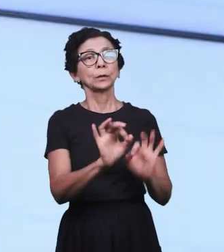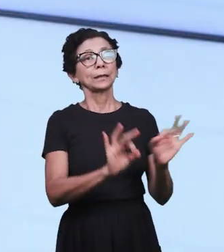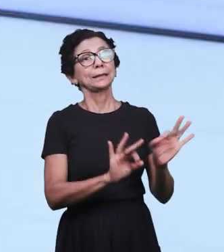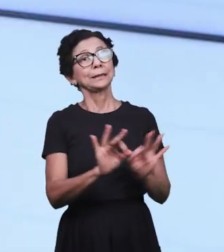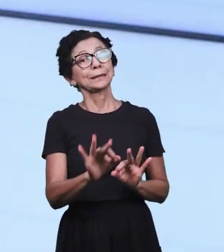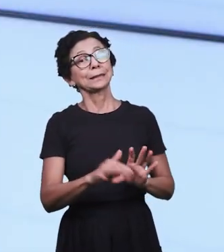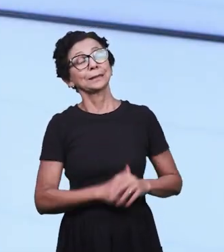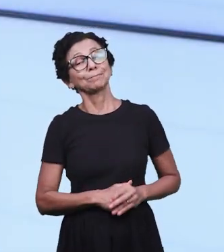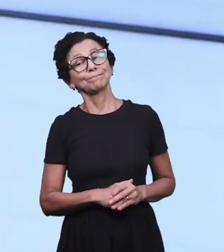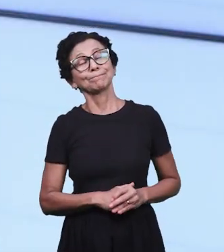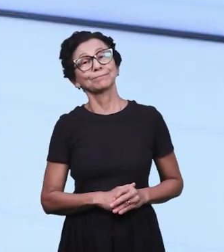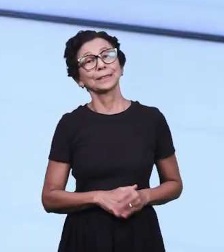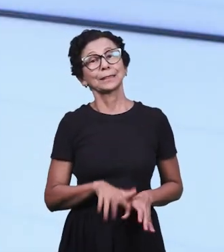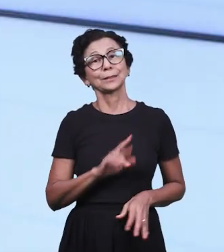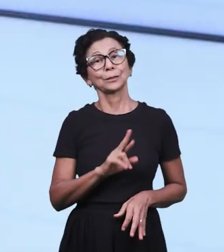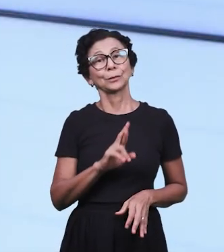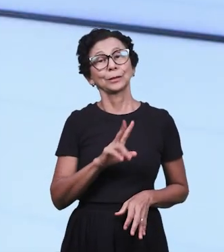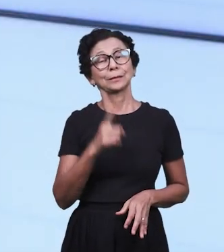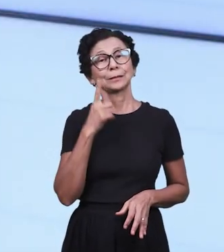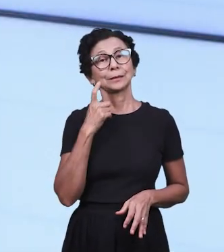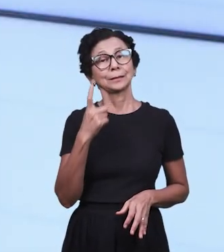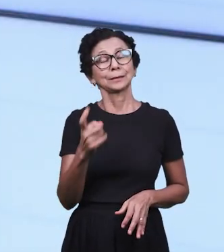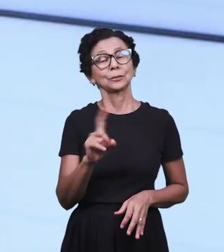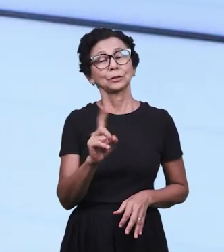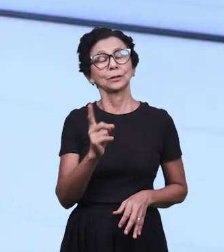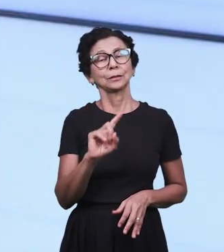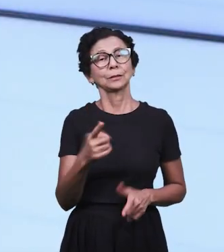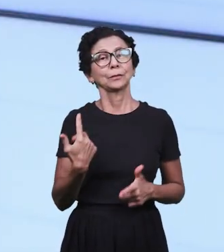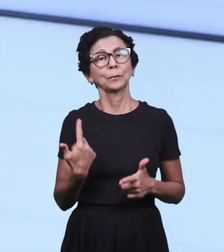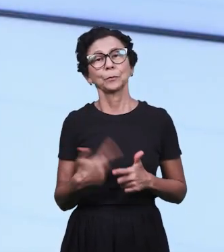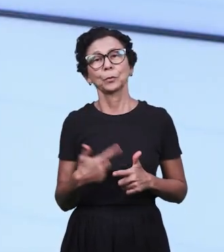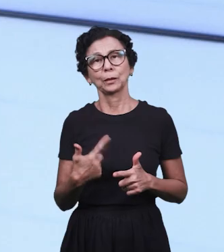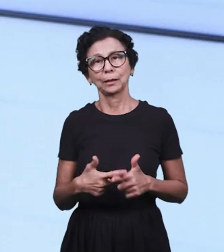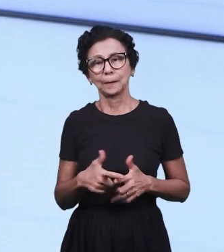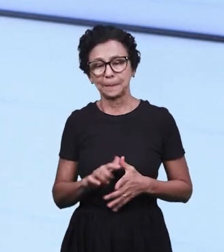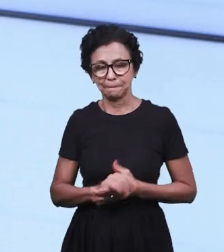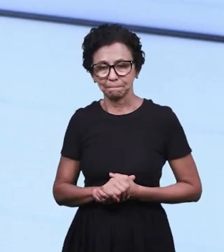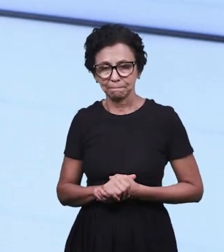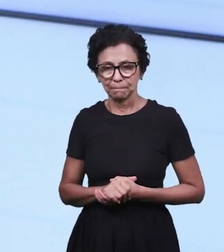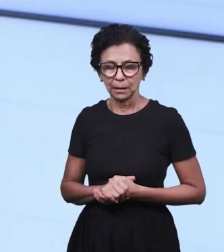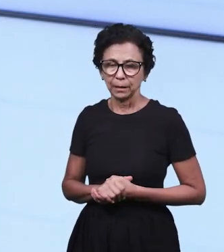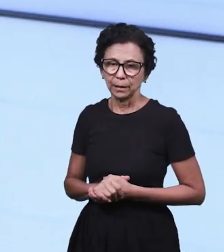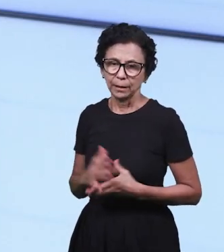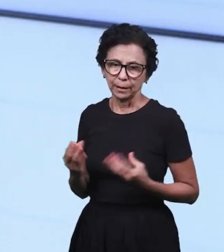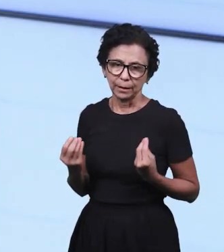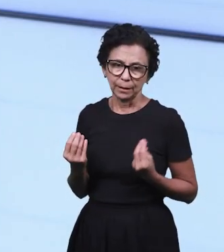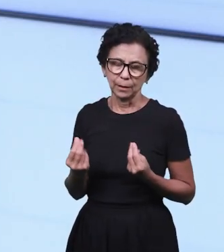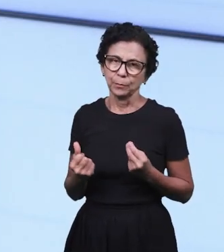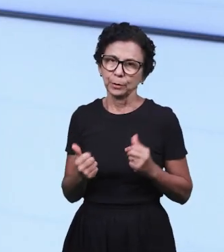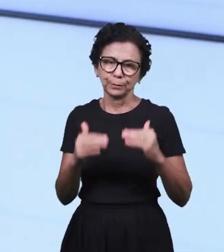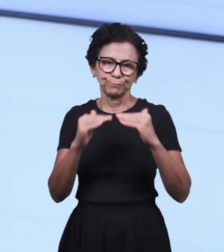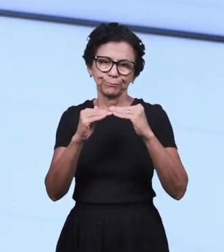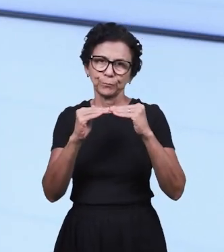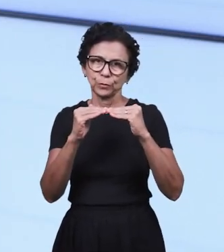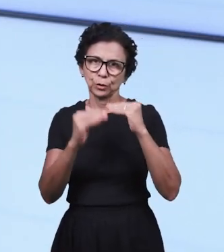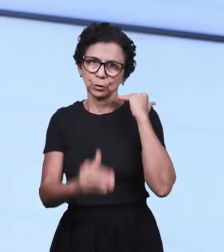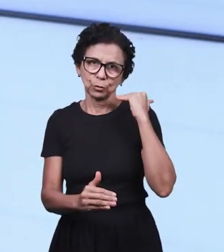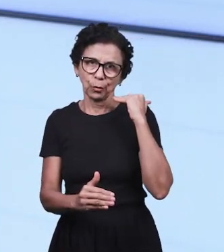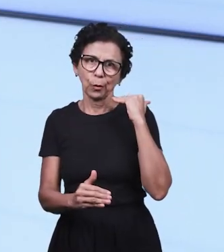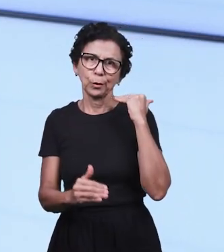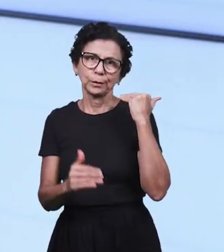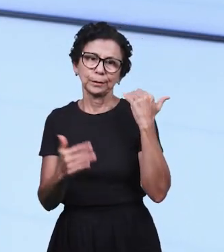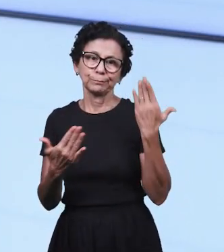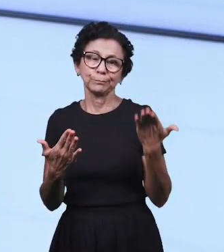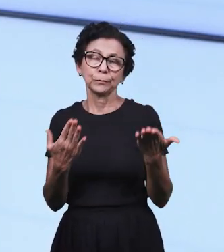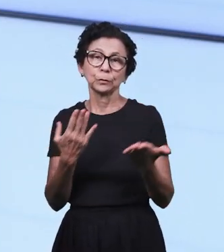muito interessante quando acontece, porque quando não há, né, essa concordância, o que o juiz ele